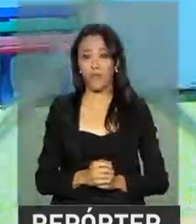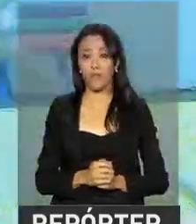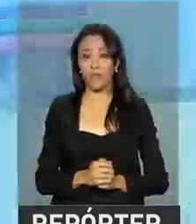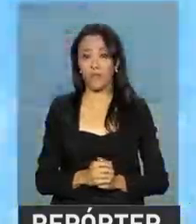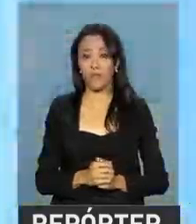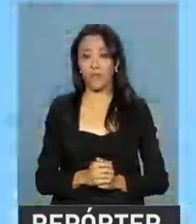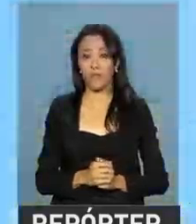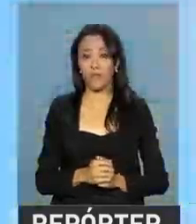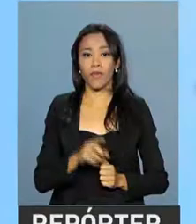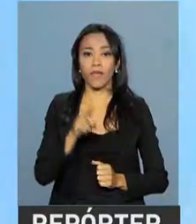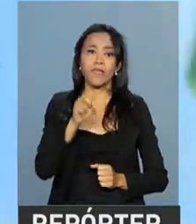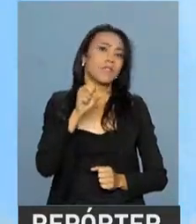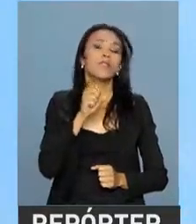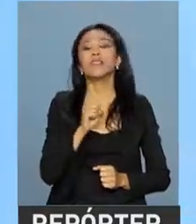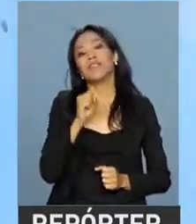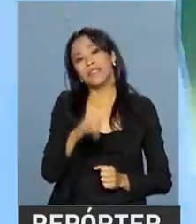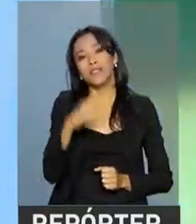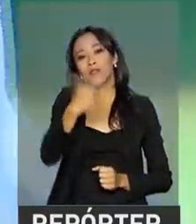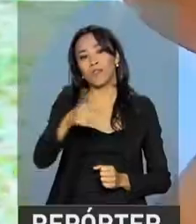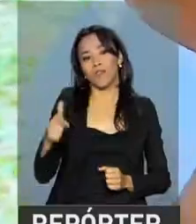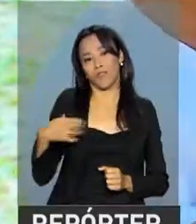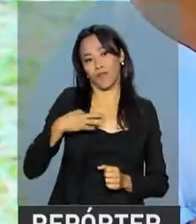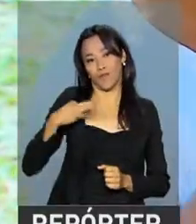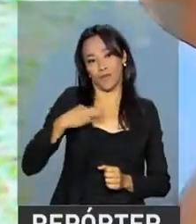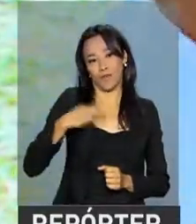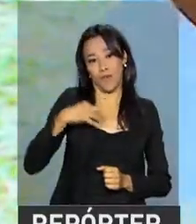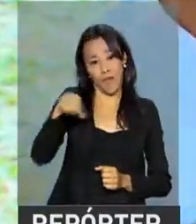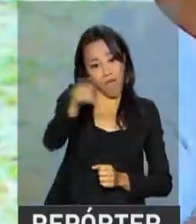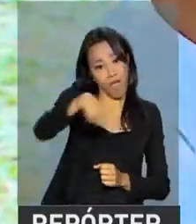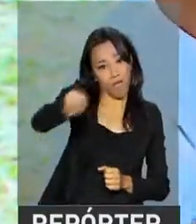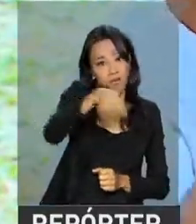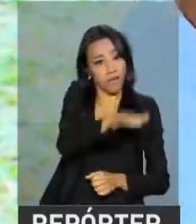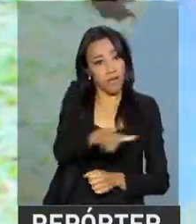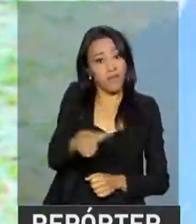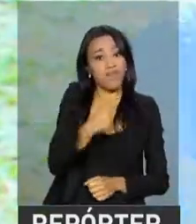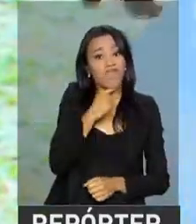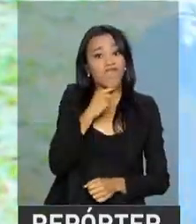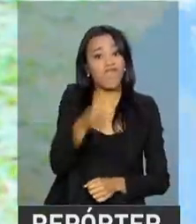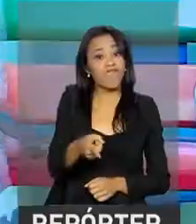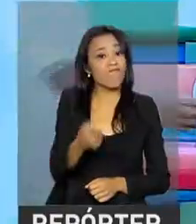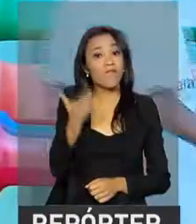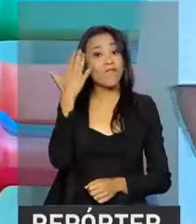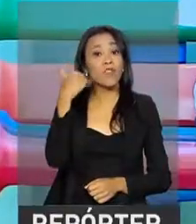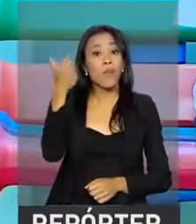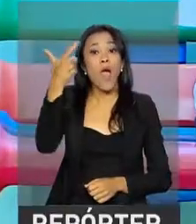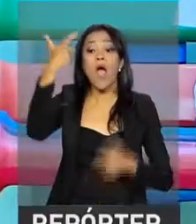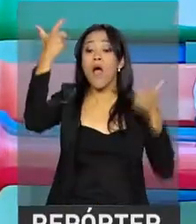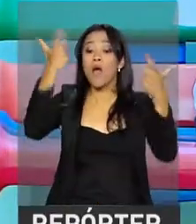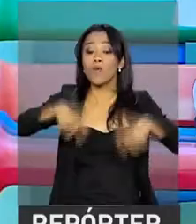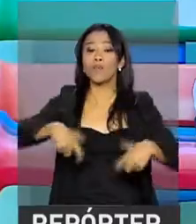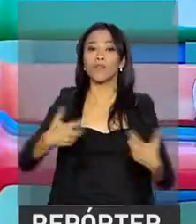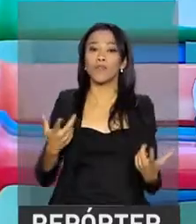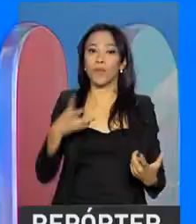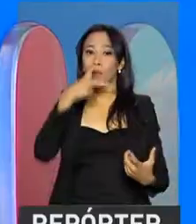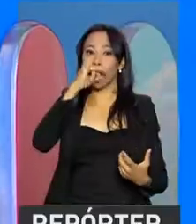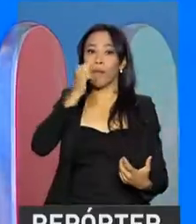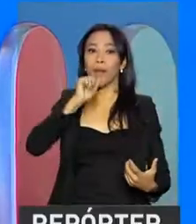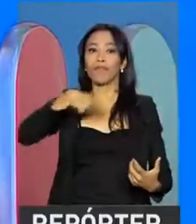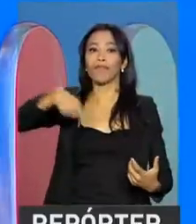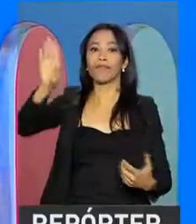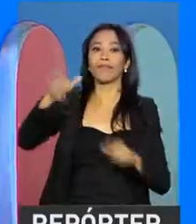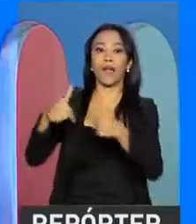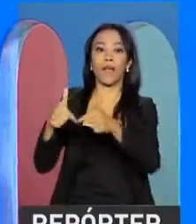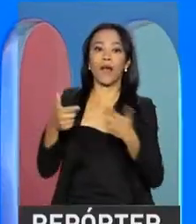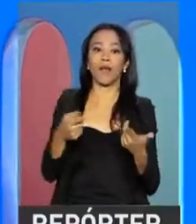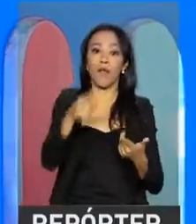se não fosse o serviço voluntário essas crianças dificilmente teriam onde ficar durante o tempo em que os pais trabalham elas são